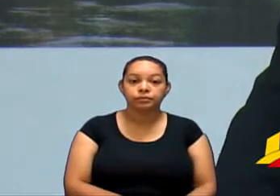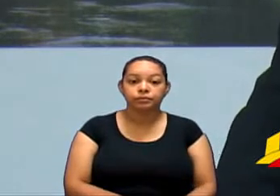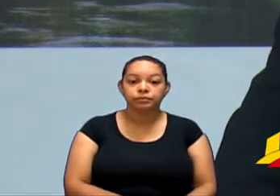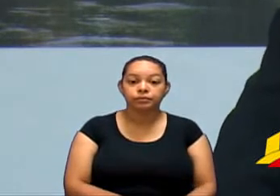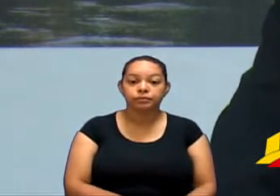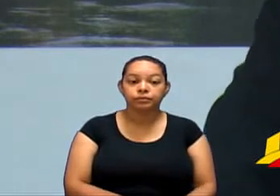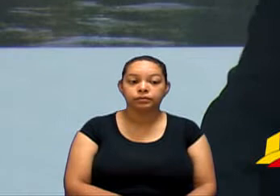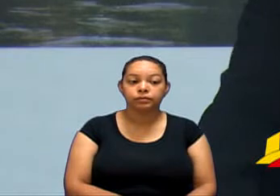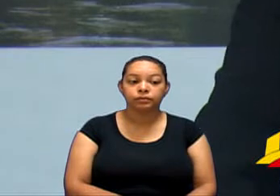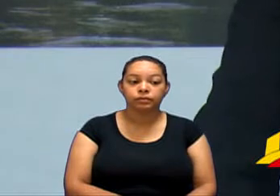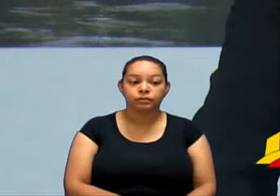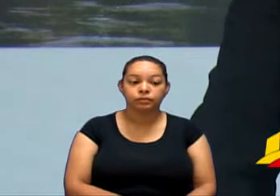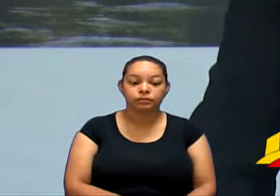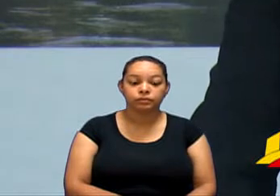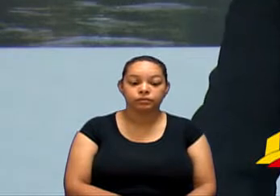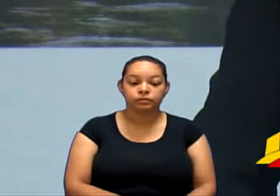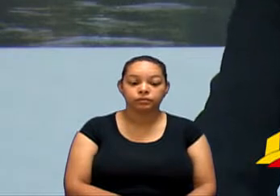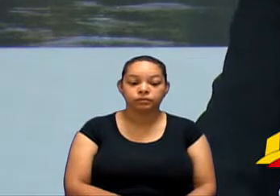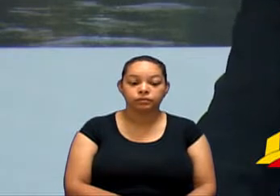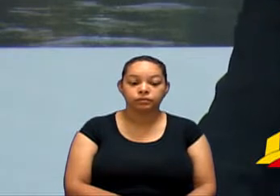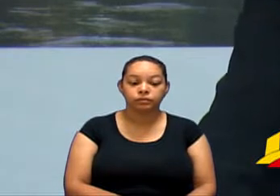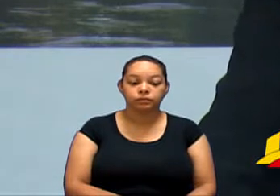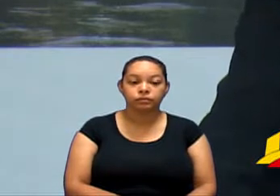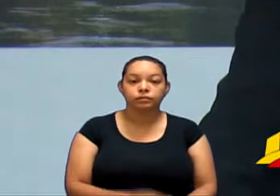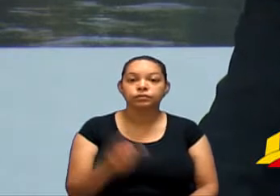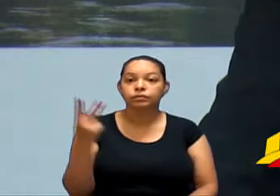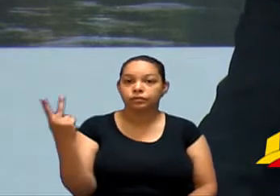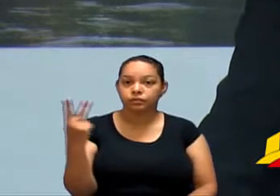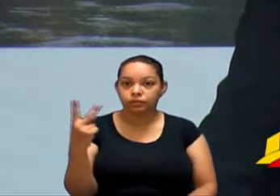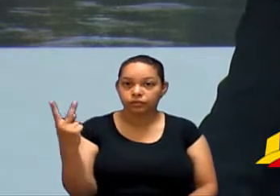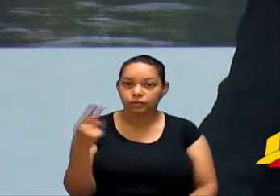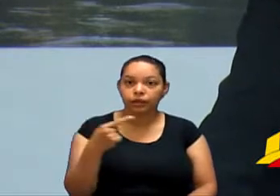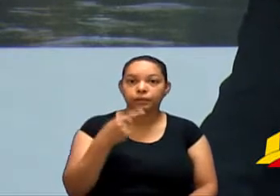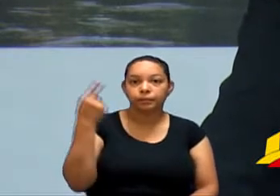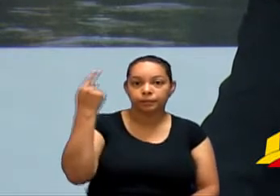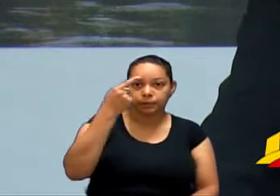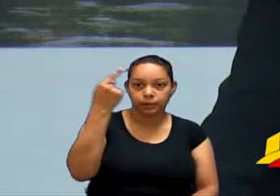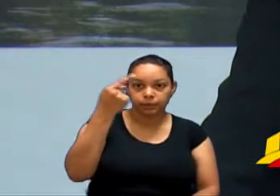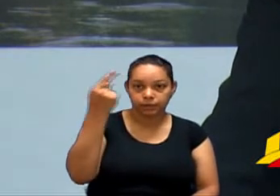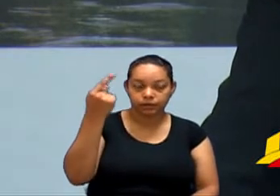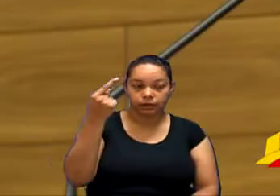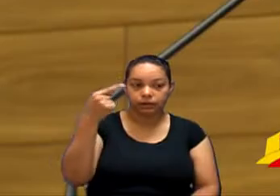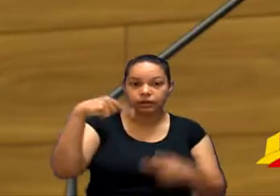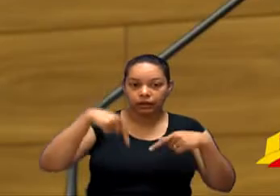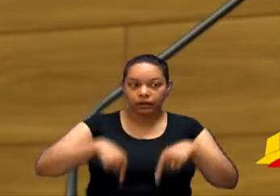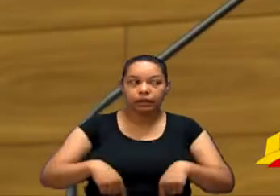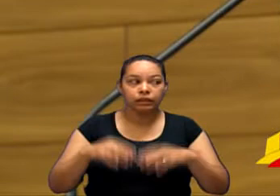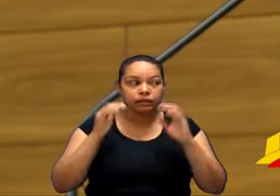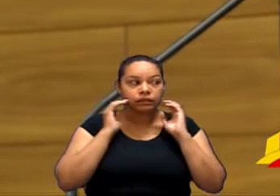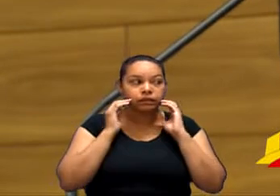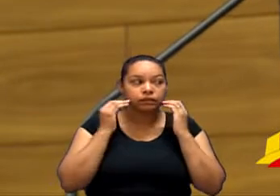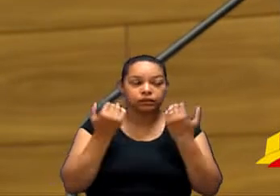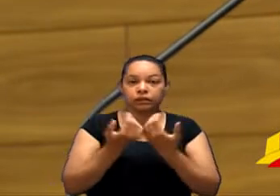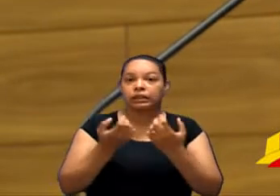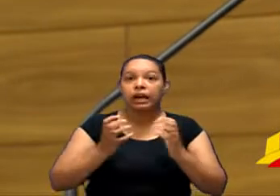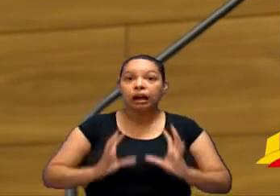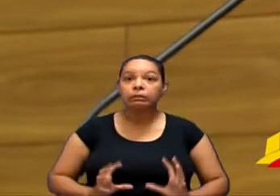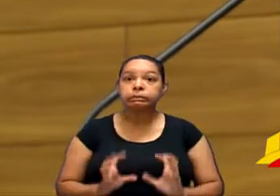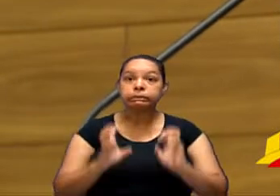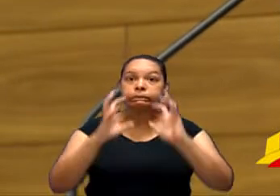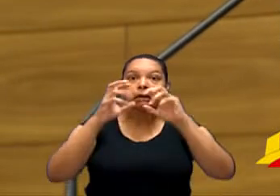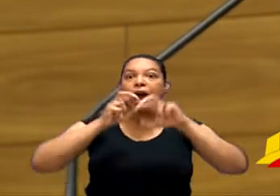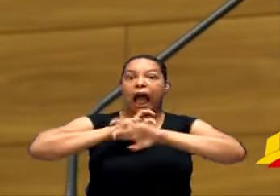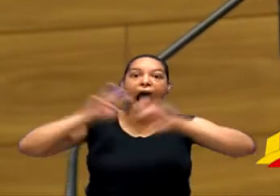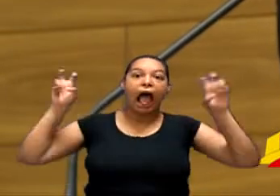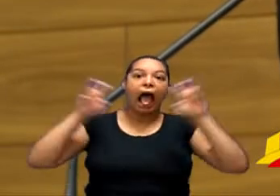da Comissão de Justiça as duas coisas primeiro é uma casa política não é brigando não é no